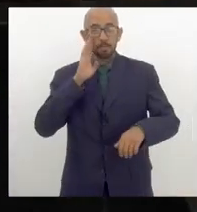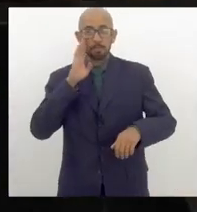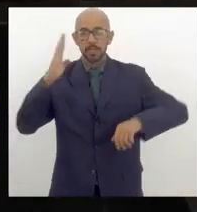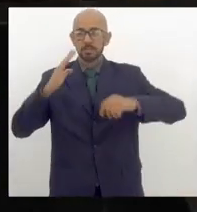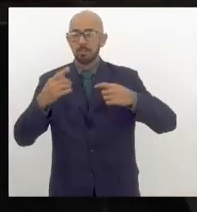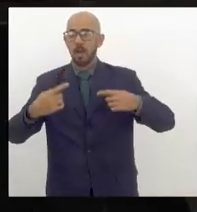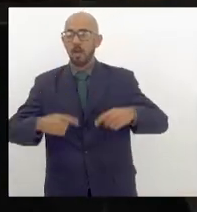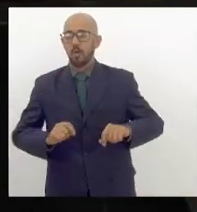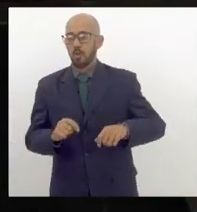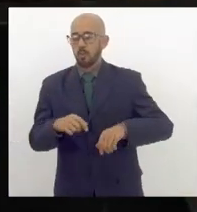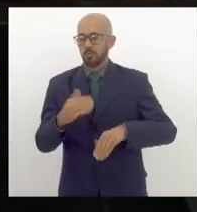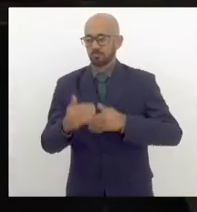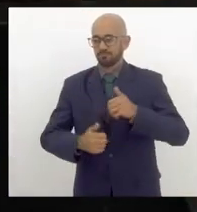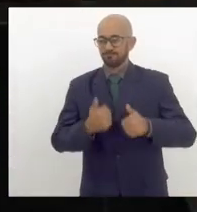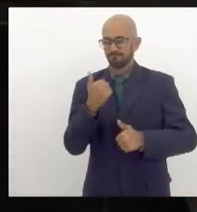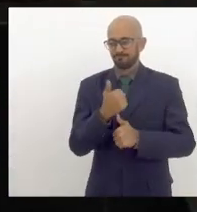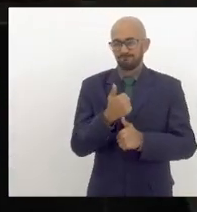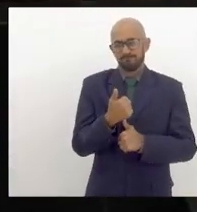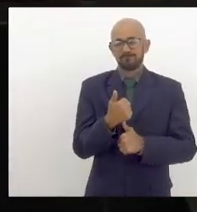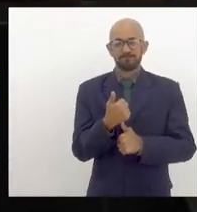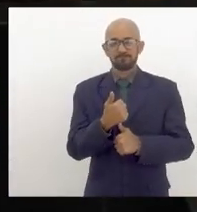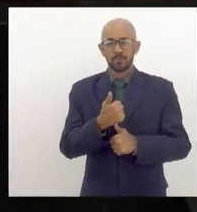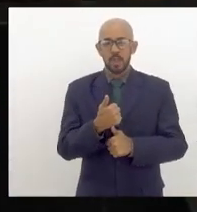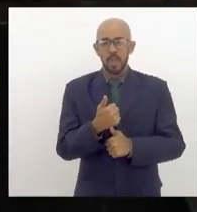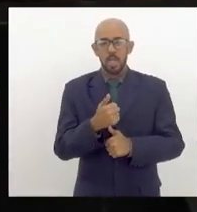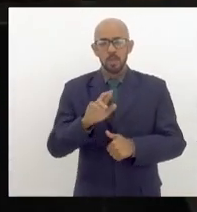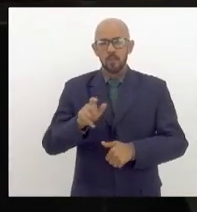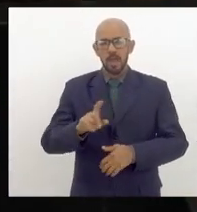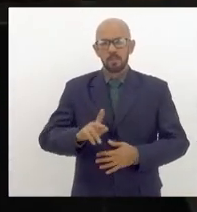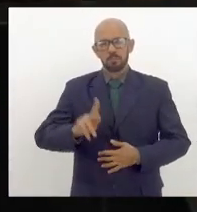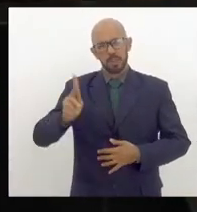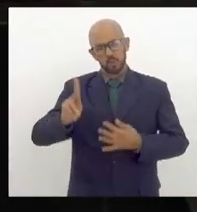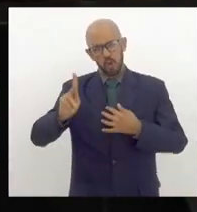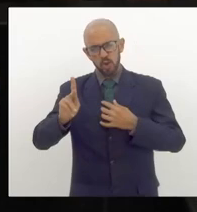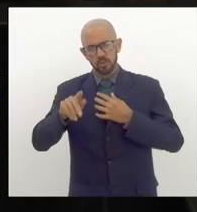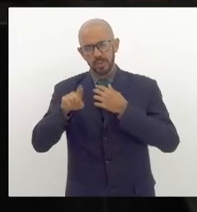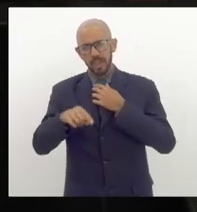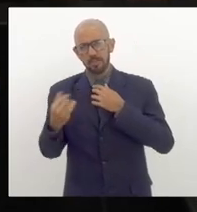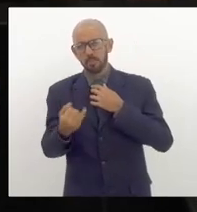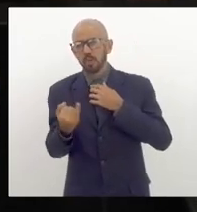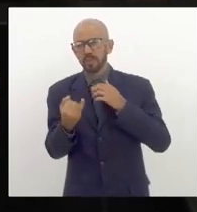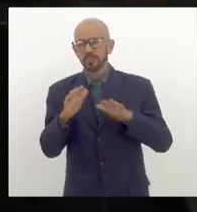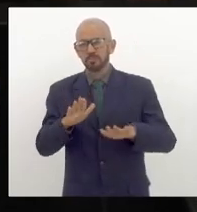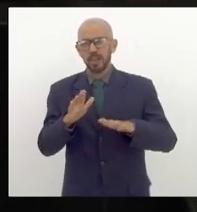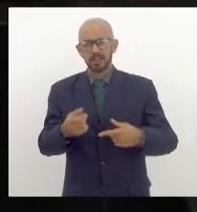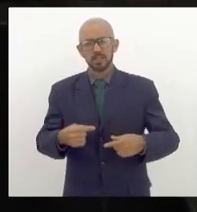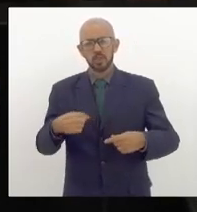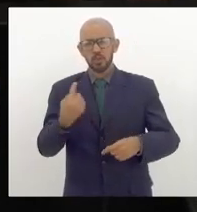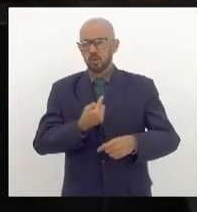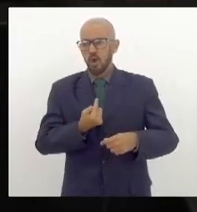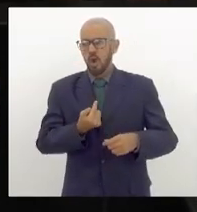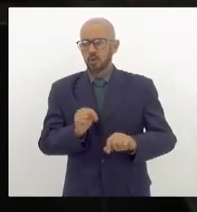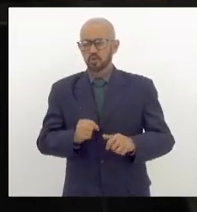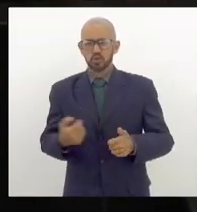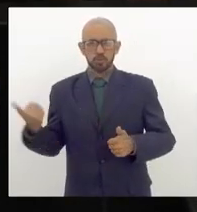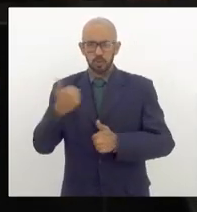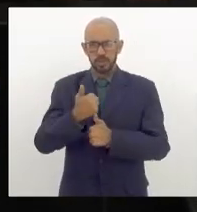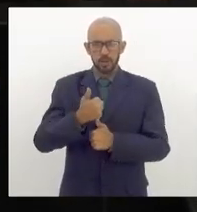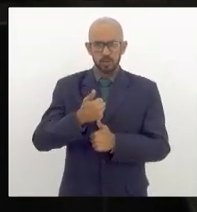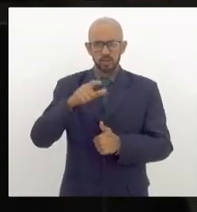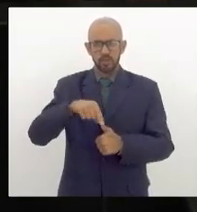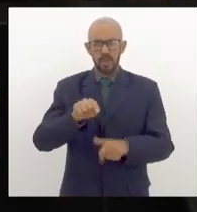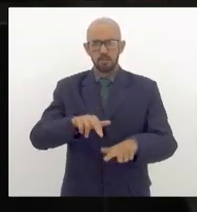competitiva não petróleo embora o petróleo seja obviamente um trunfo importante para nossa grande vantagem competitiva é o parque científico